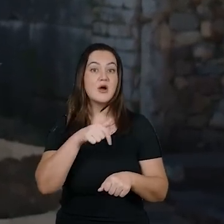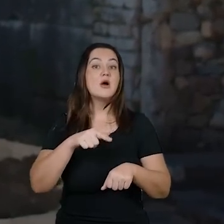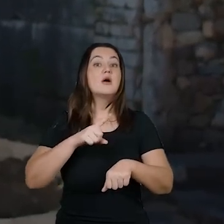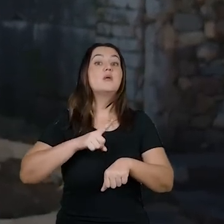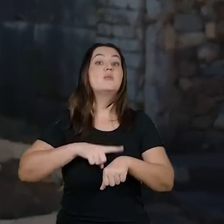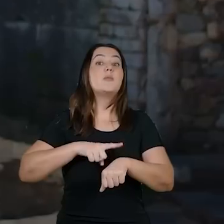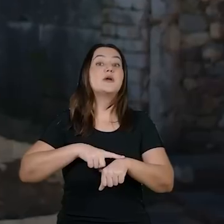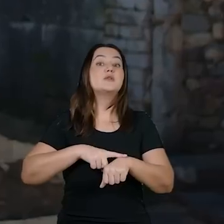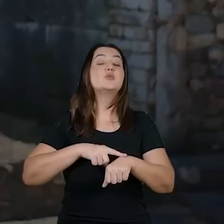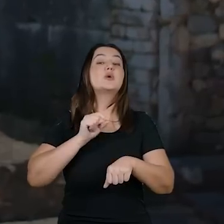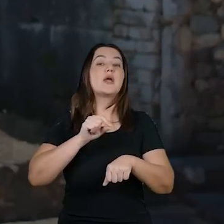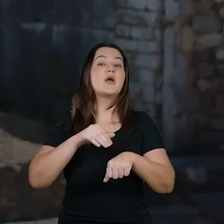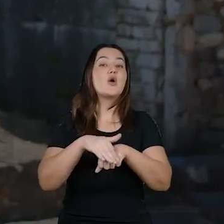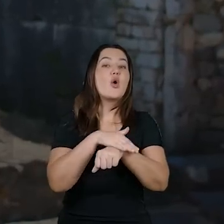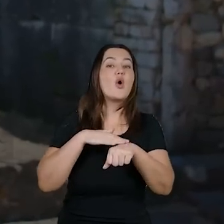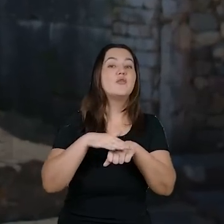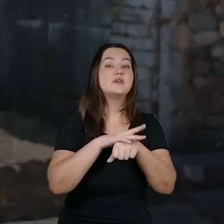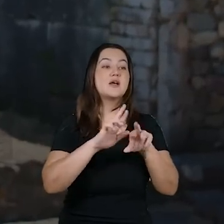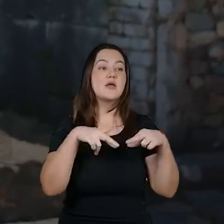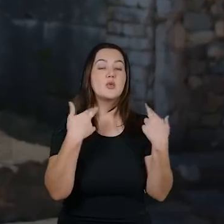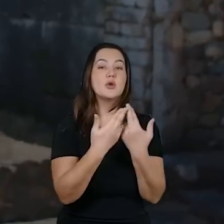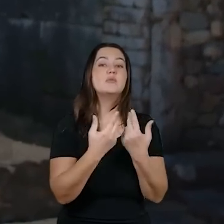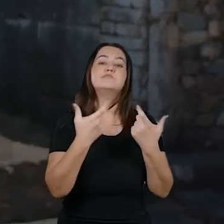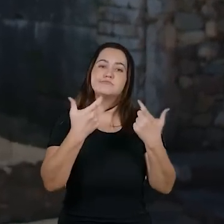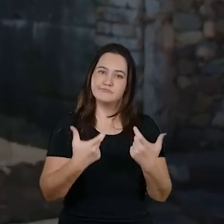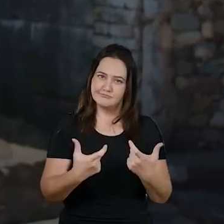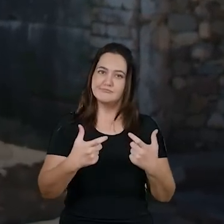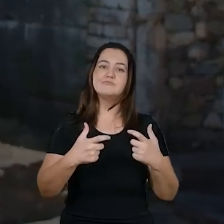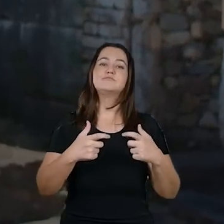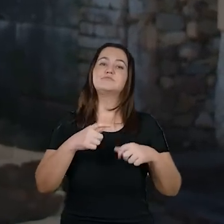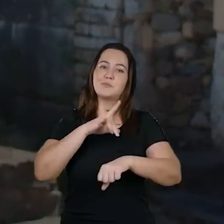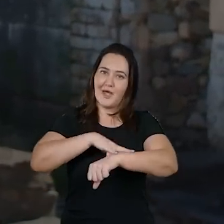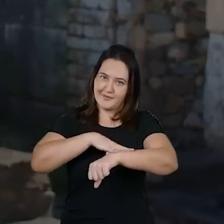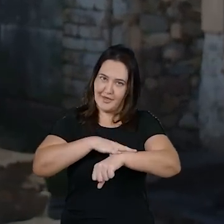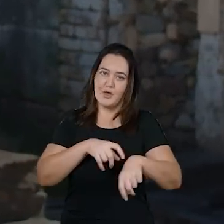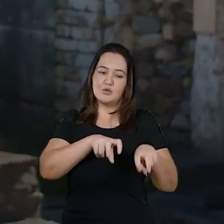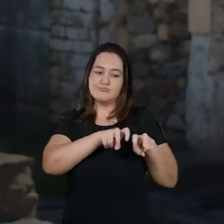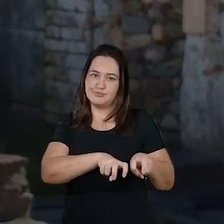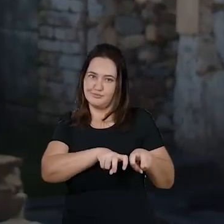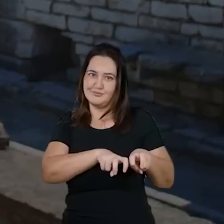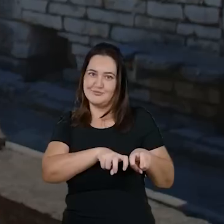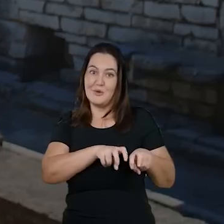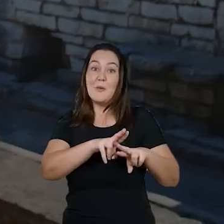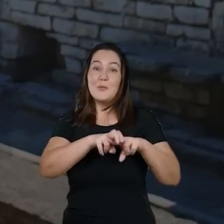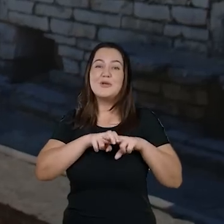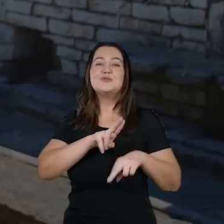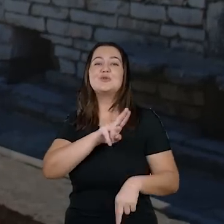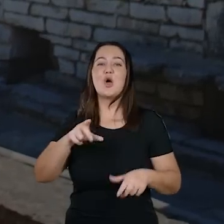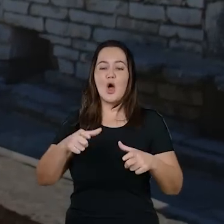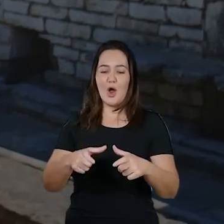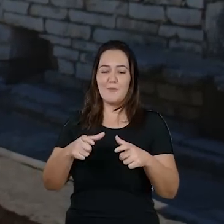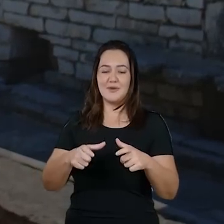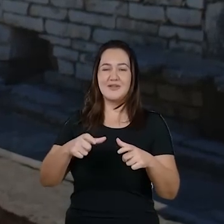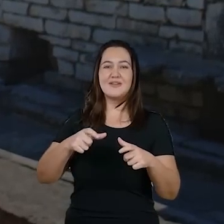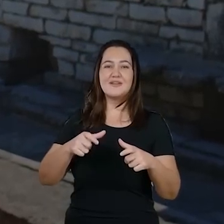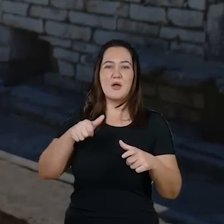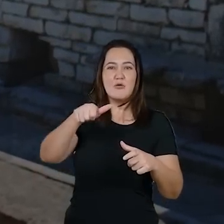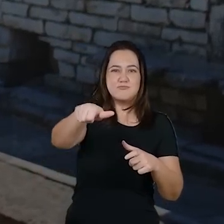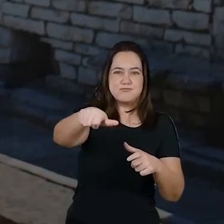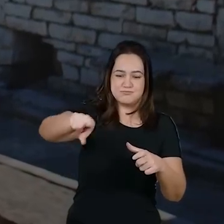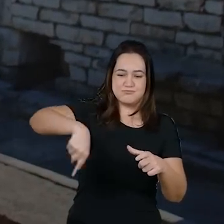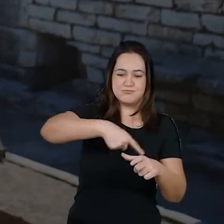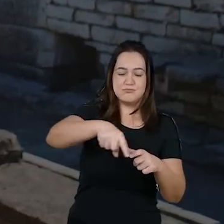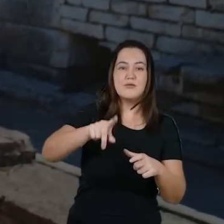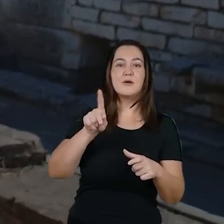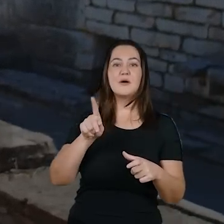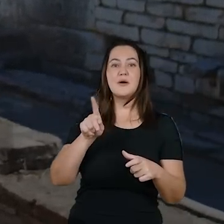ao banheiro. E ali eles conversavam na forma mais privada que você pode imaginar. Aliás, é daí que vem a palavra